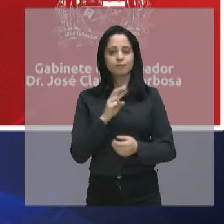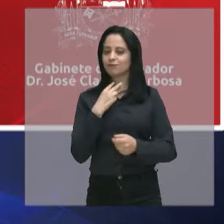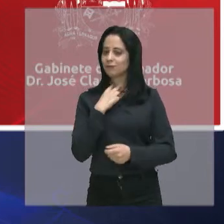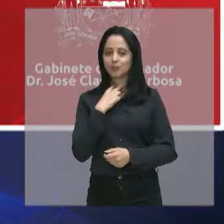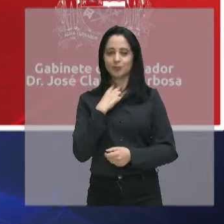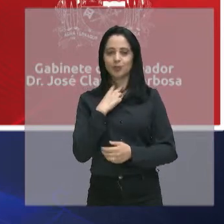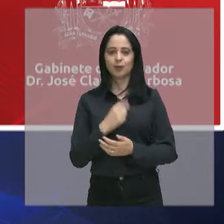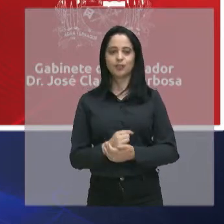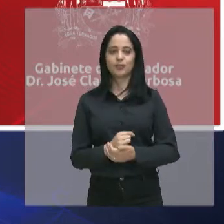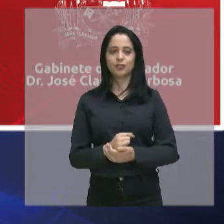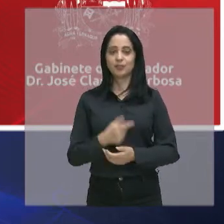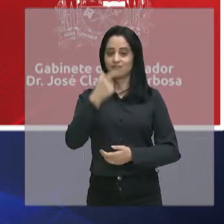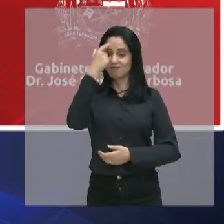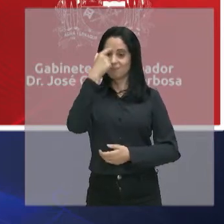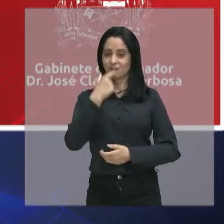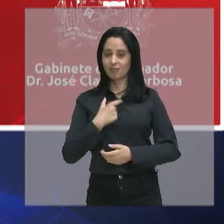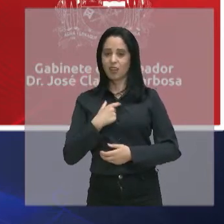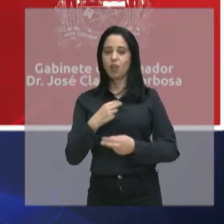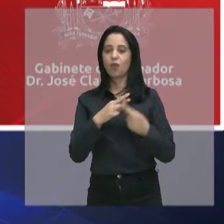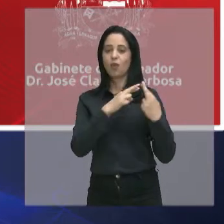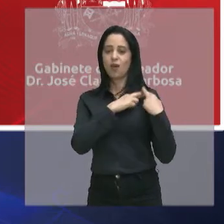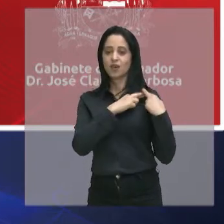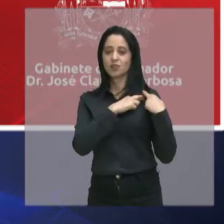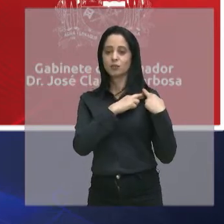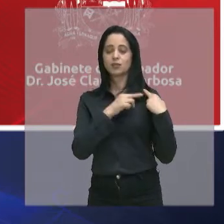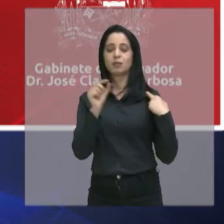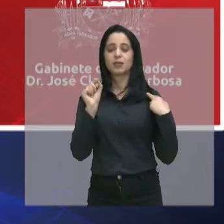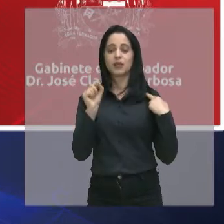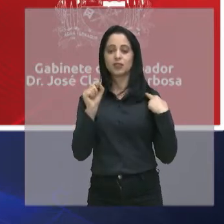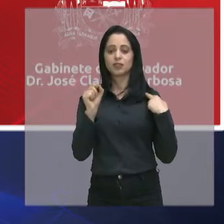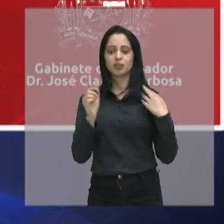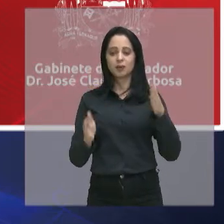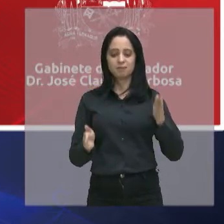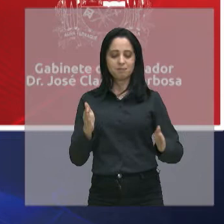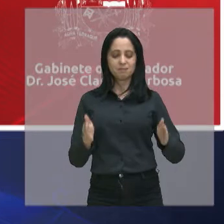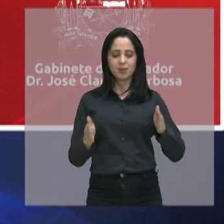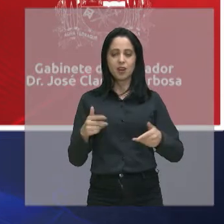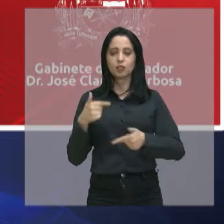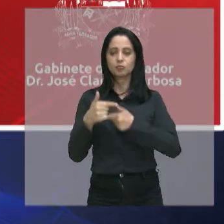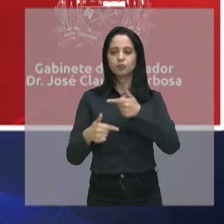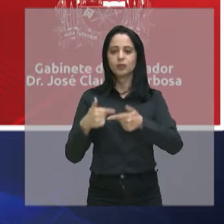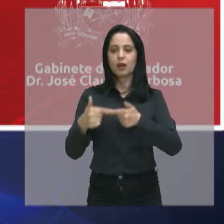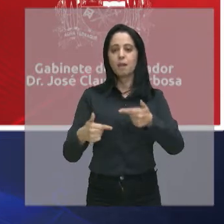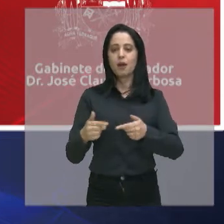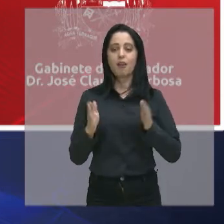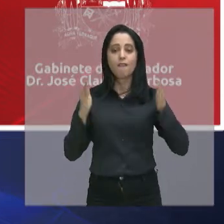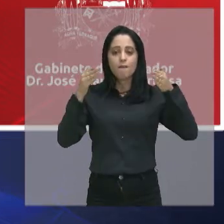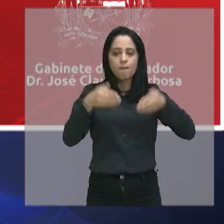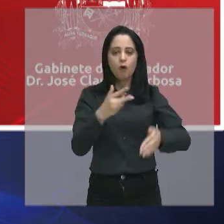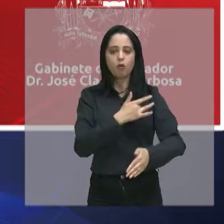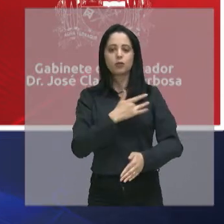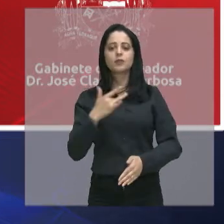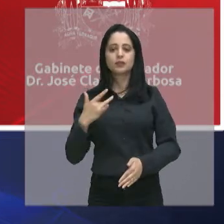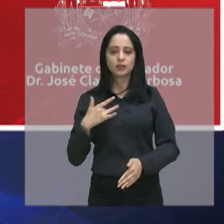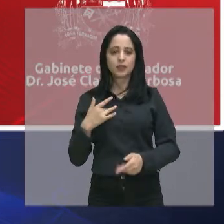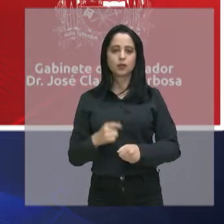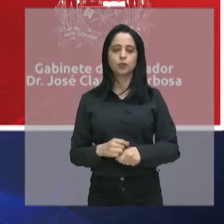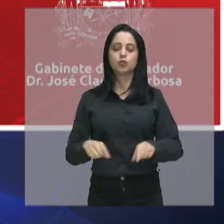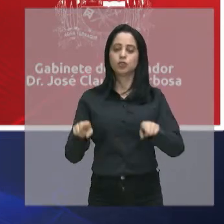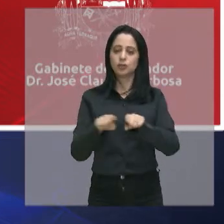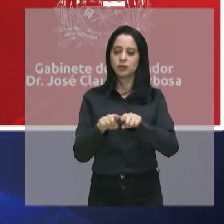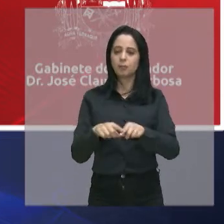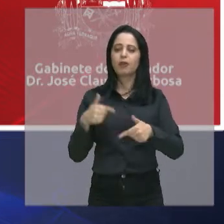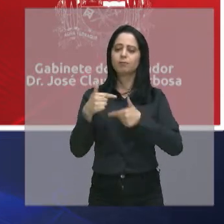pautado em grande parte para trabalhar pela saúde e também trabalhar pela